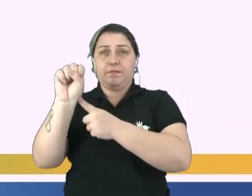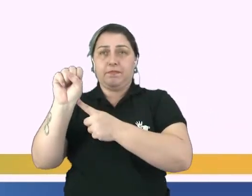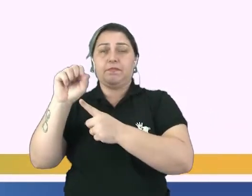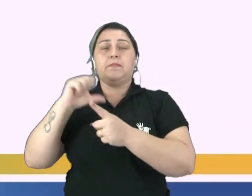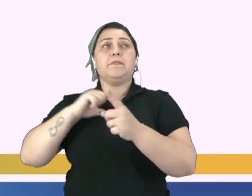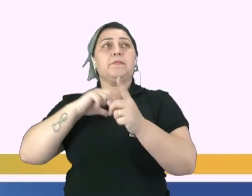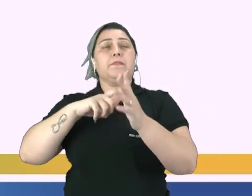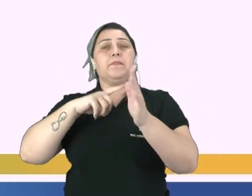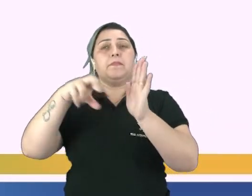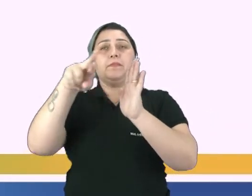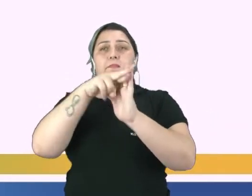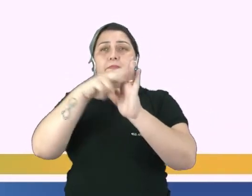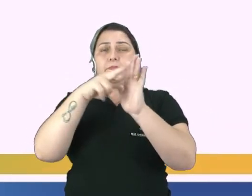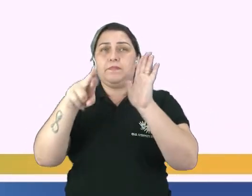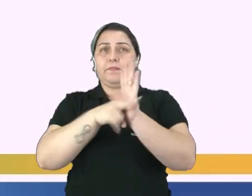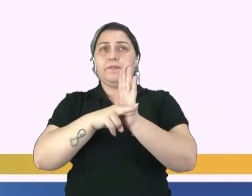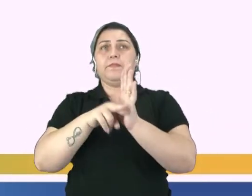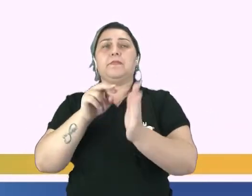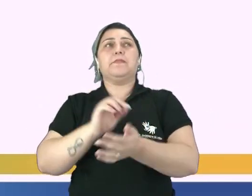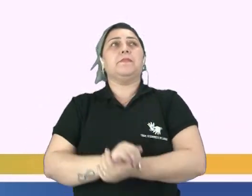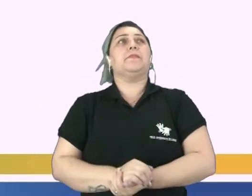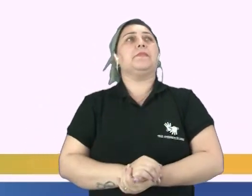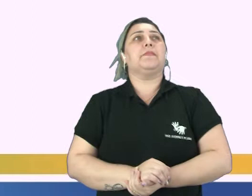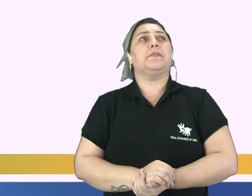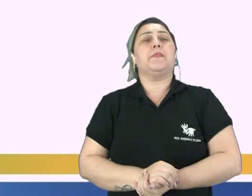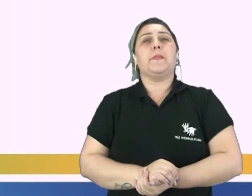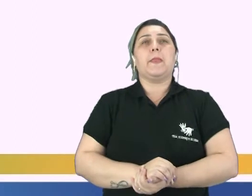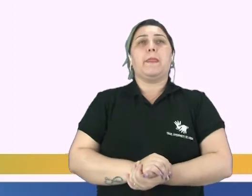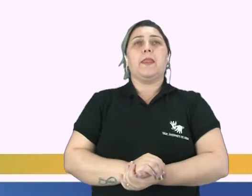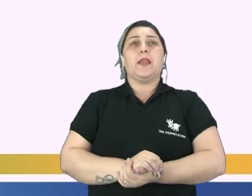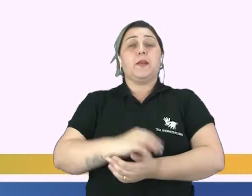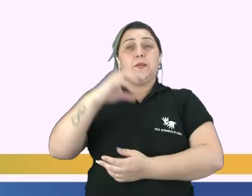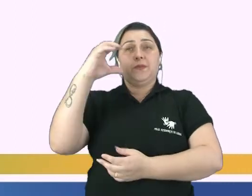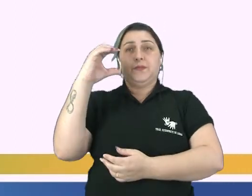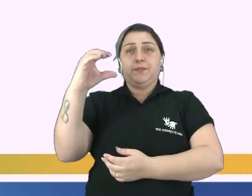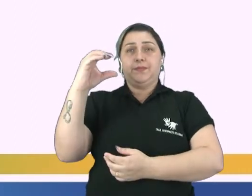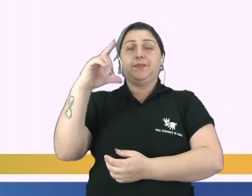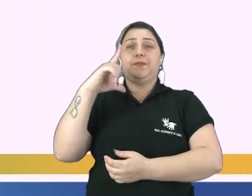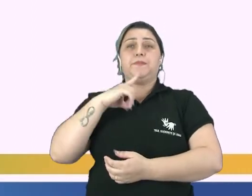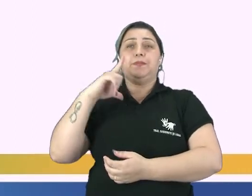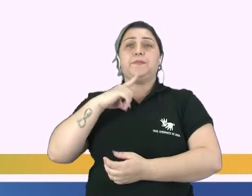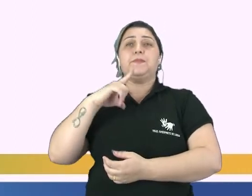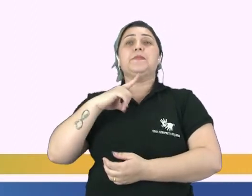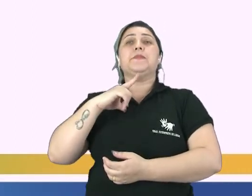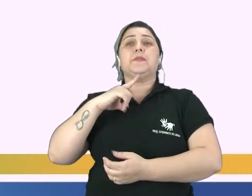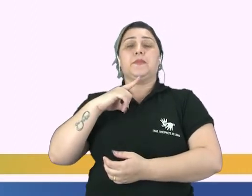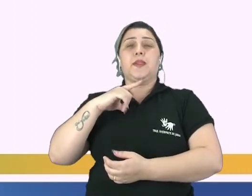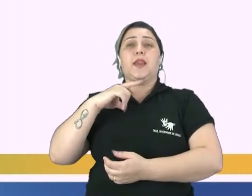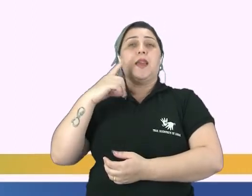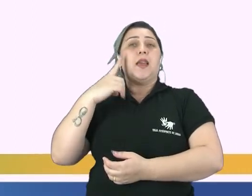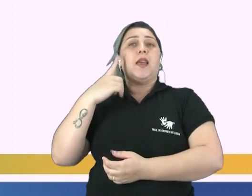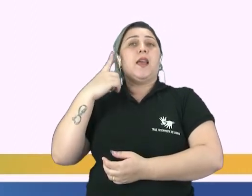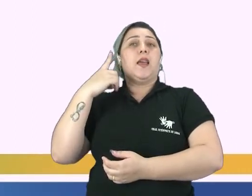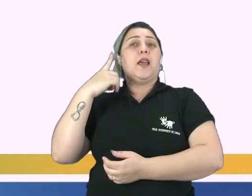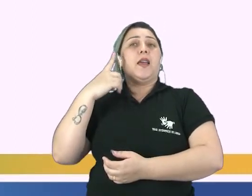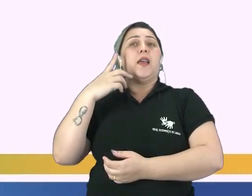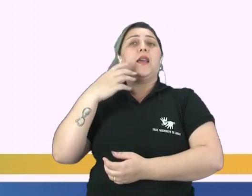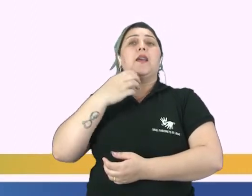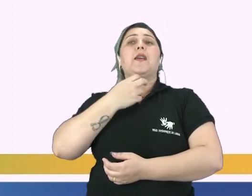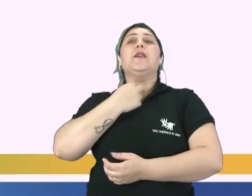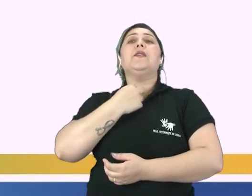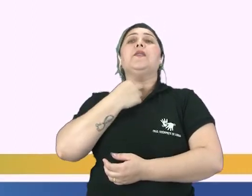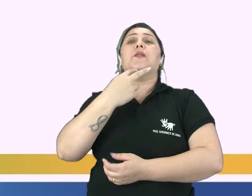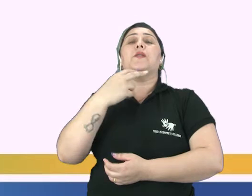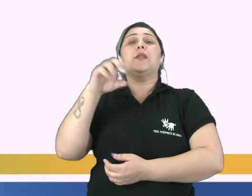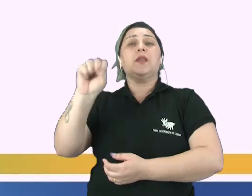regra ortográfica, né, que define isso. O C possui som de S quando após ele vier